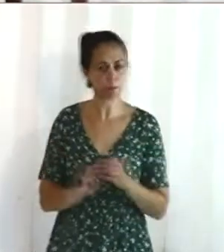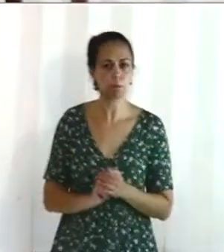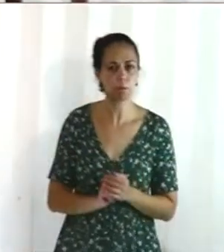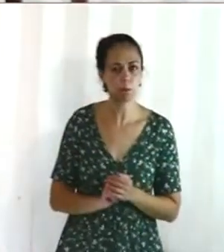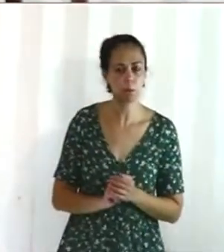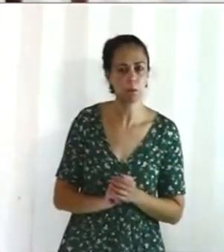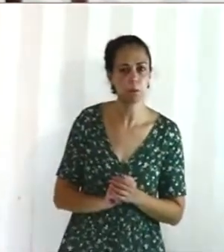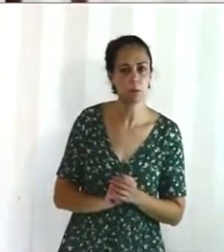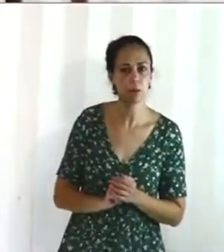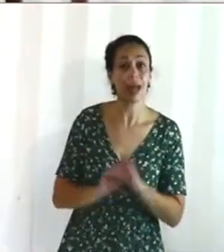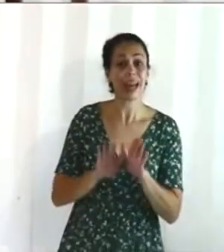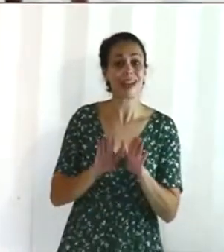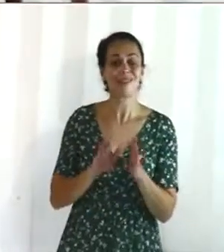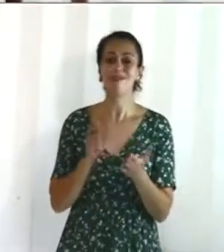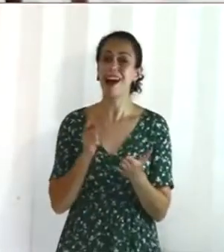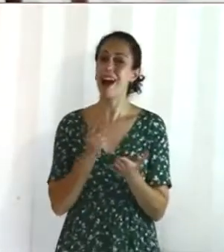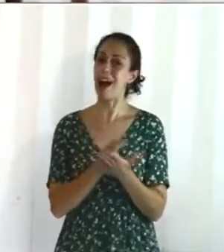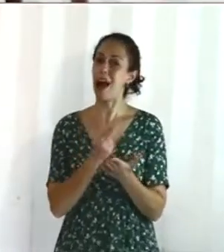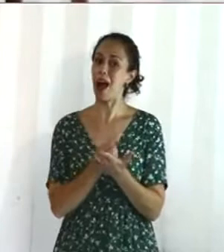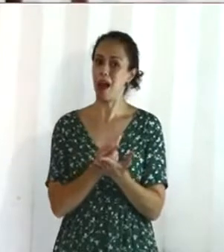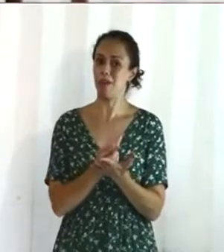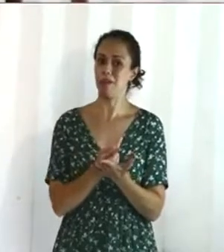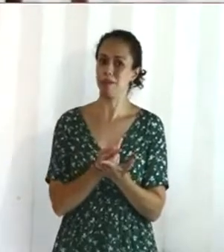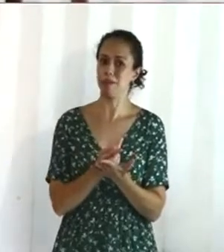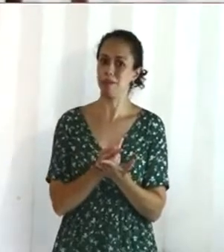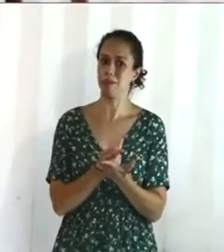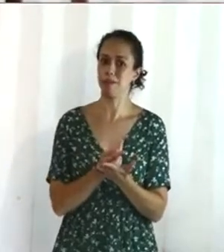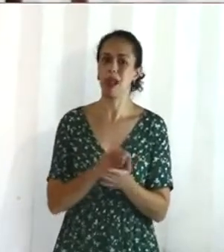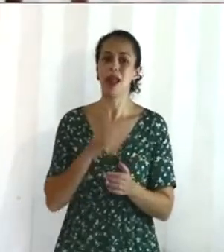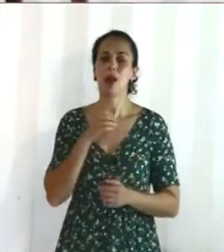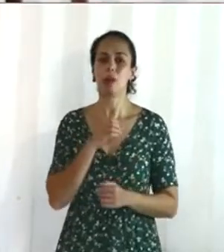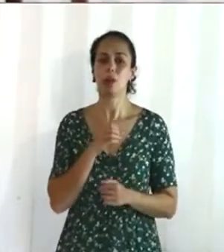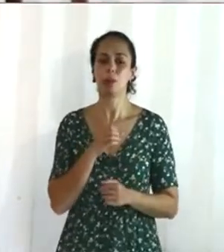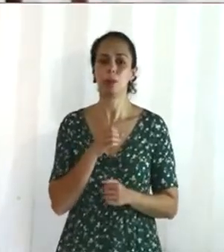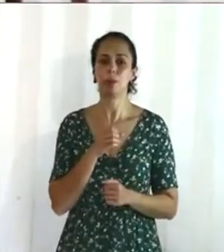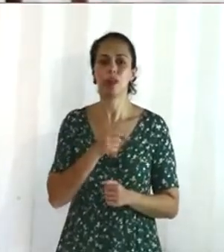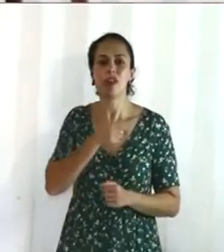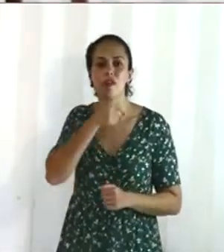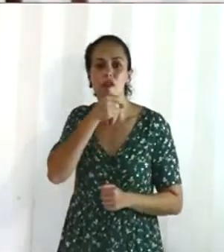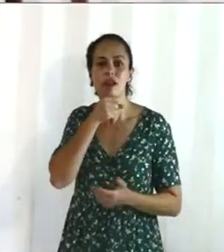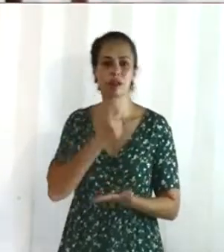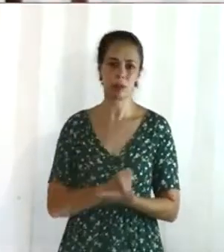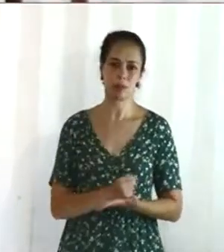negavam o Antigo Testamento. Por quê? Porque para eles o Antigo Testamento é de um